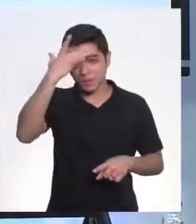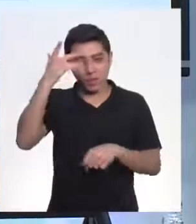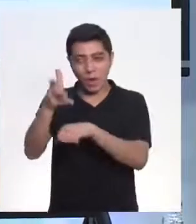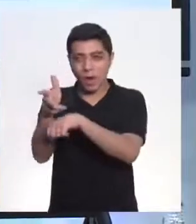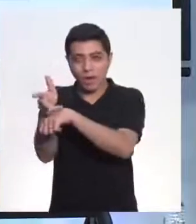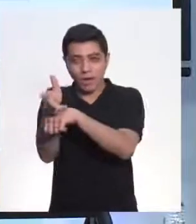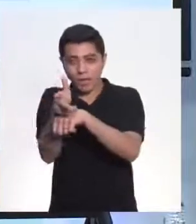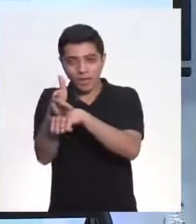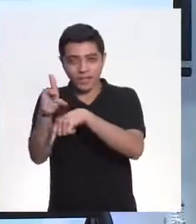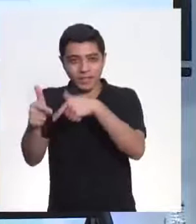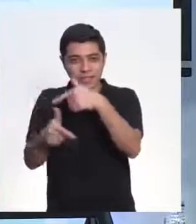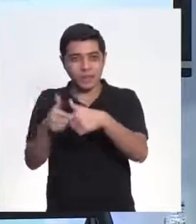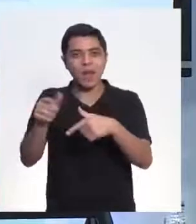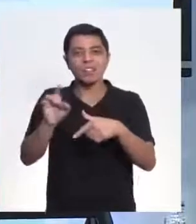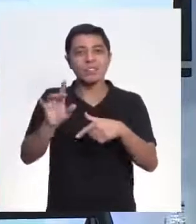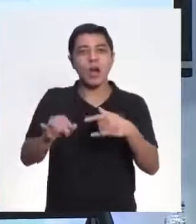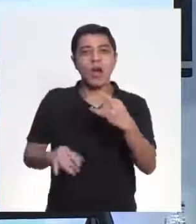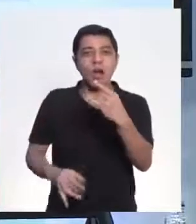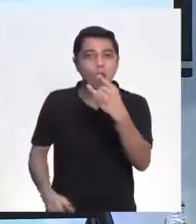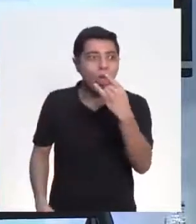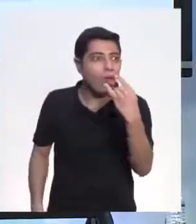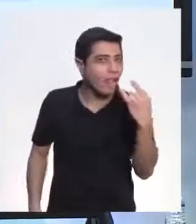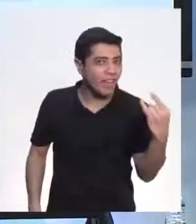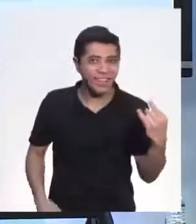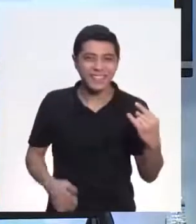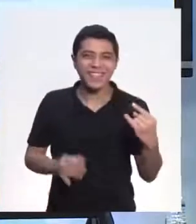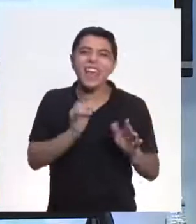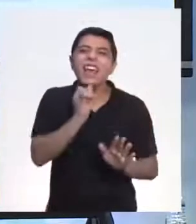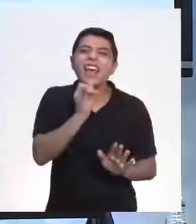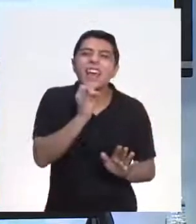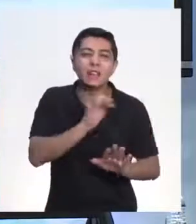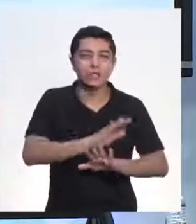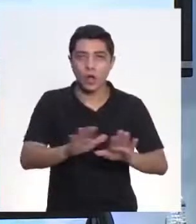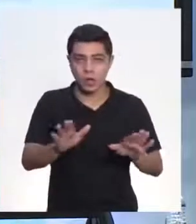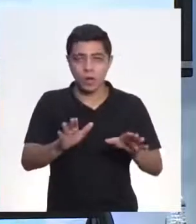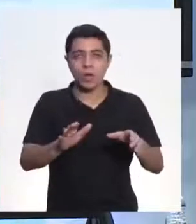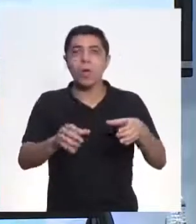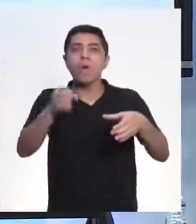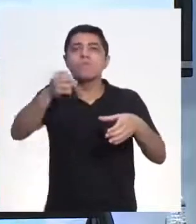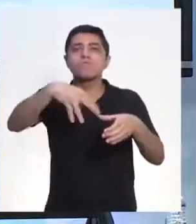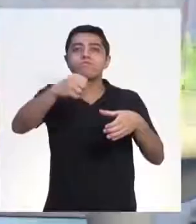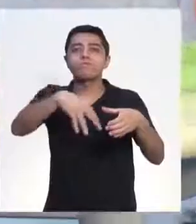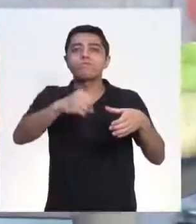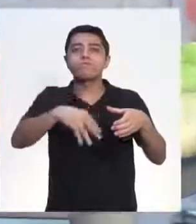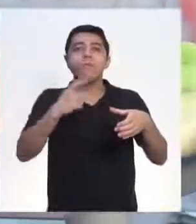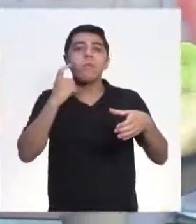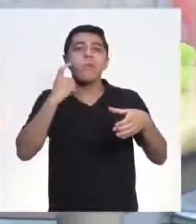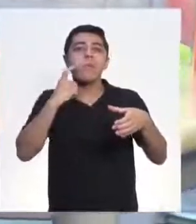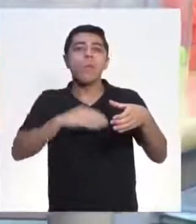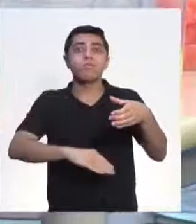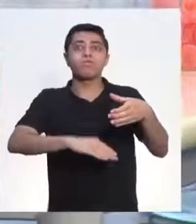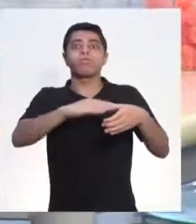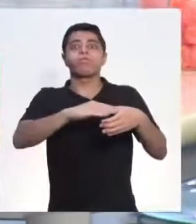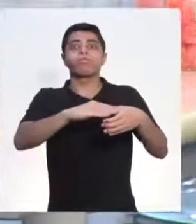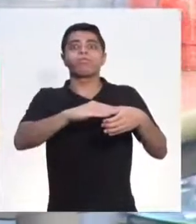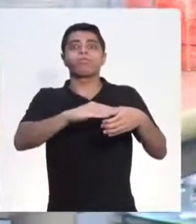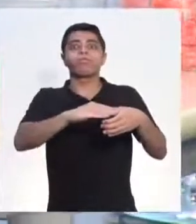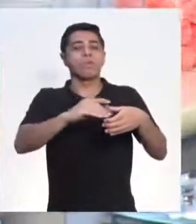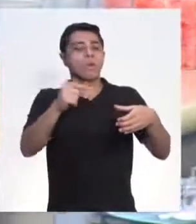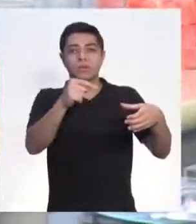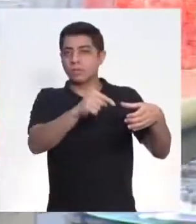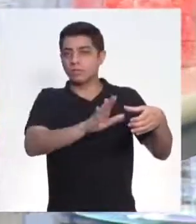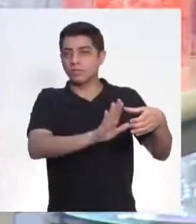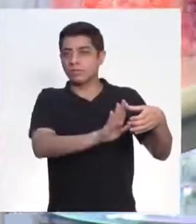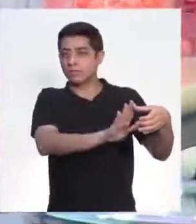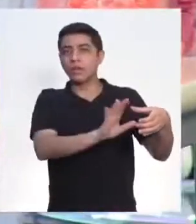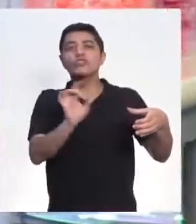ó, é só para ilustrar, tá, gente? O que a gente está considerando para a atividade são só os que nós